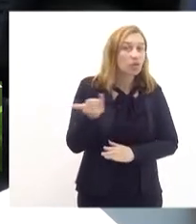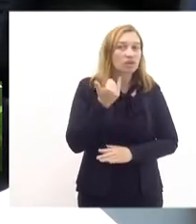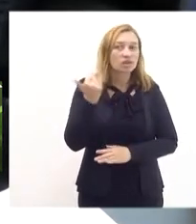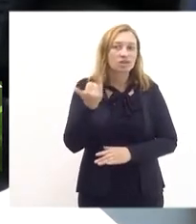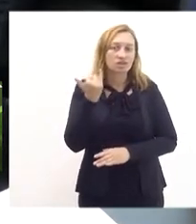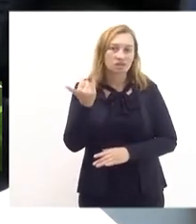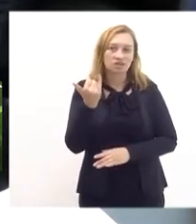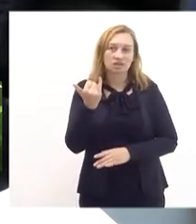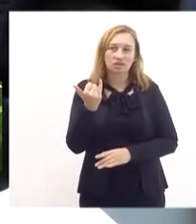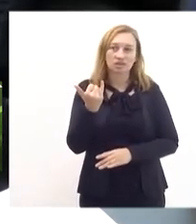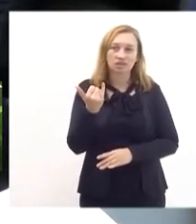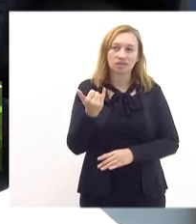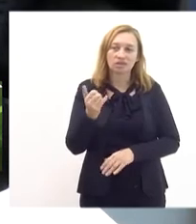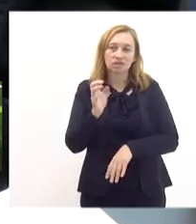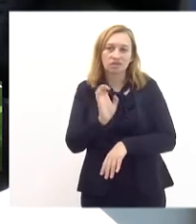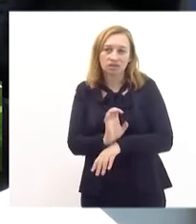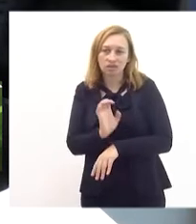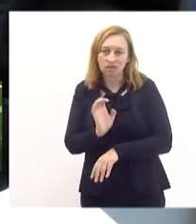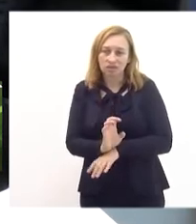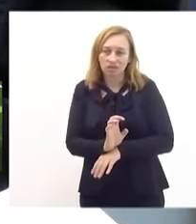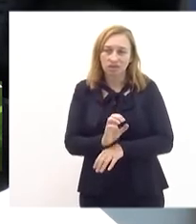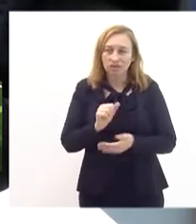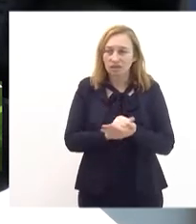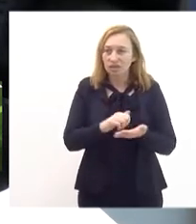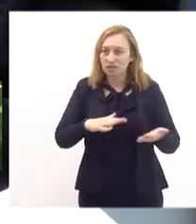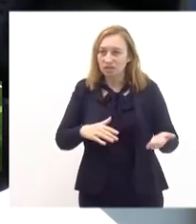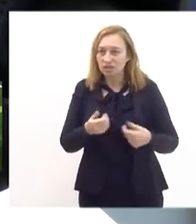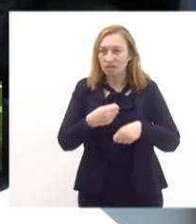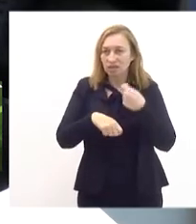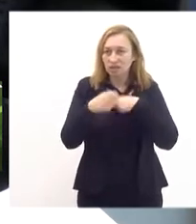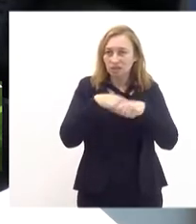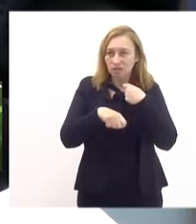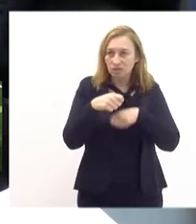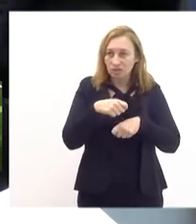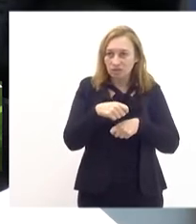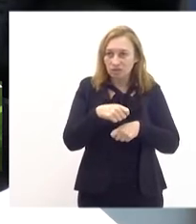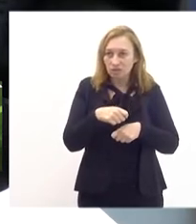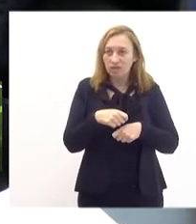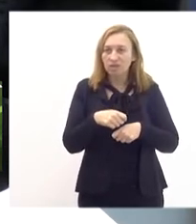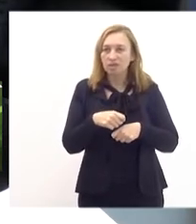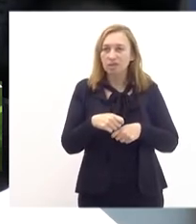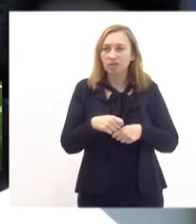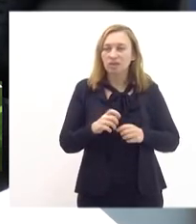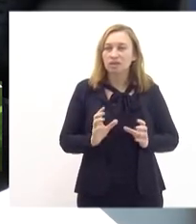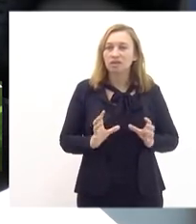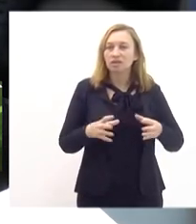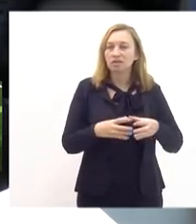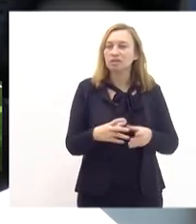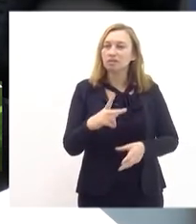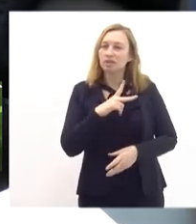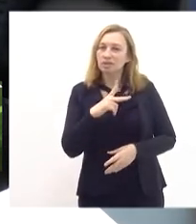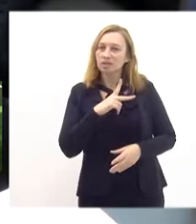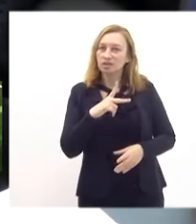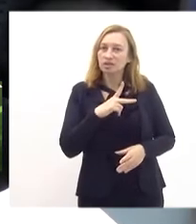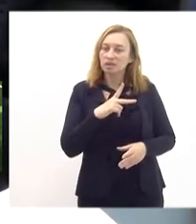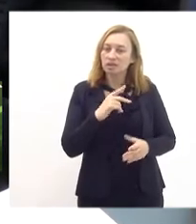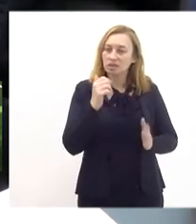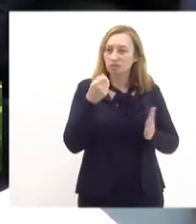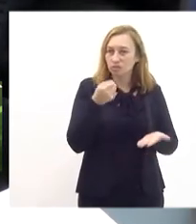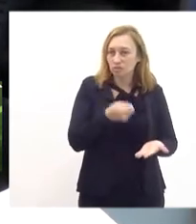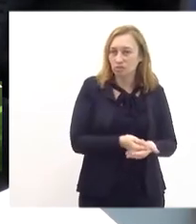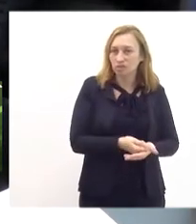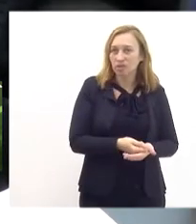de intervenção do Estado na atividade econômica, buscando a cooperação dos particulares na concretização